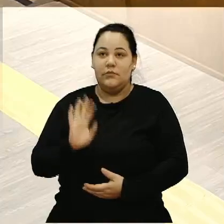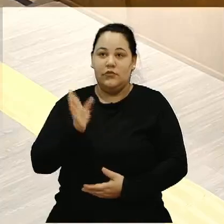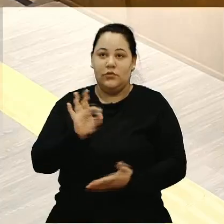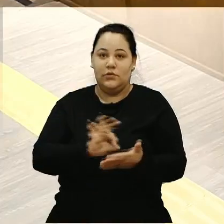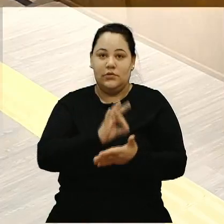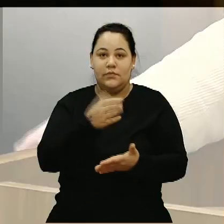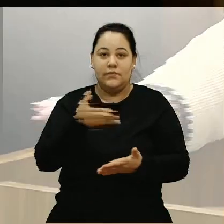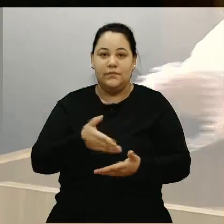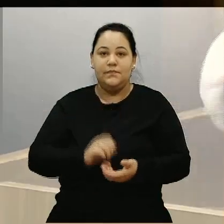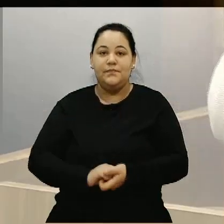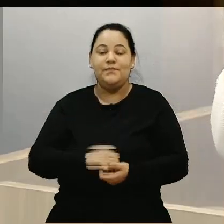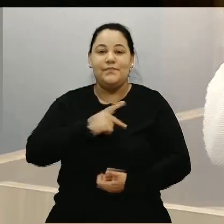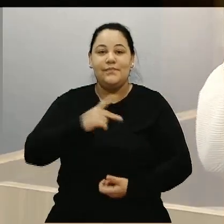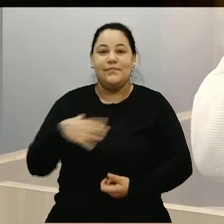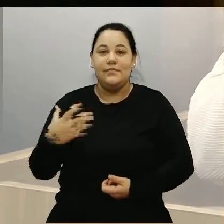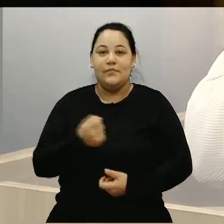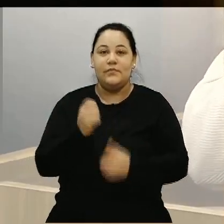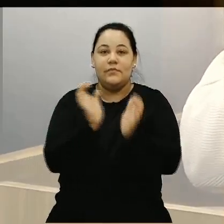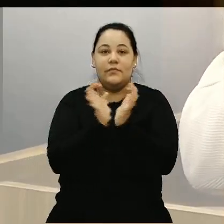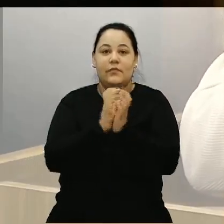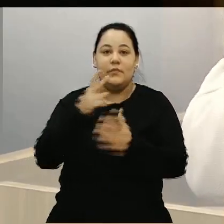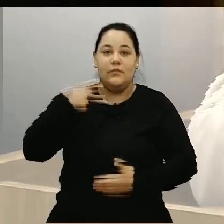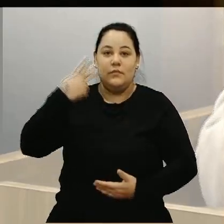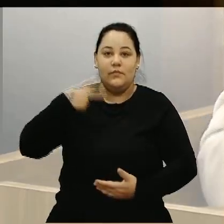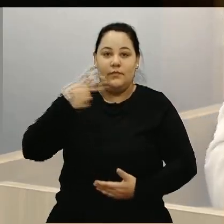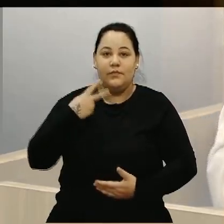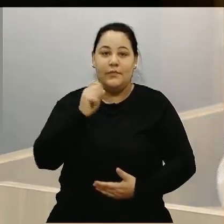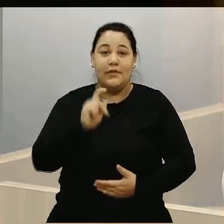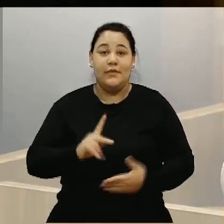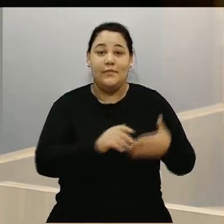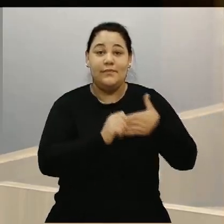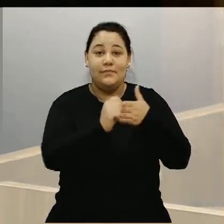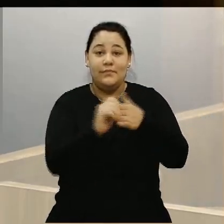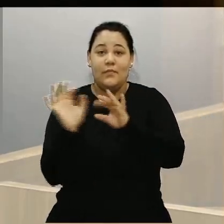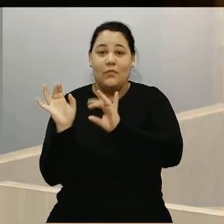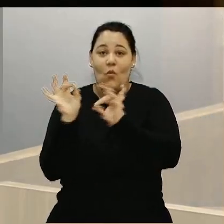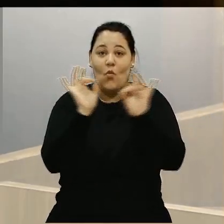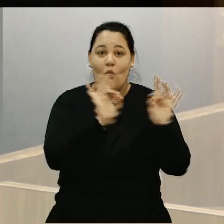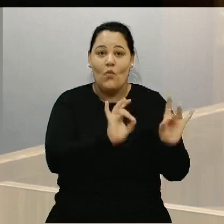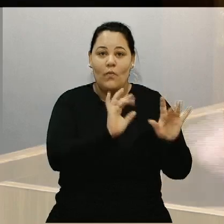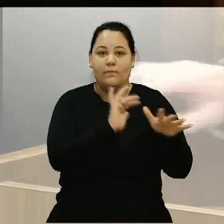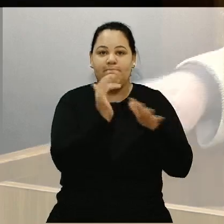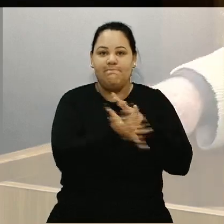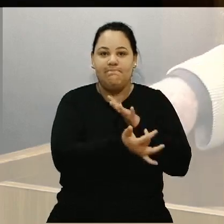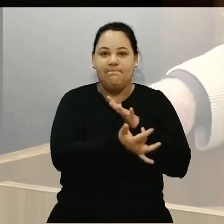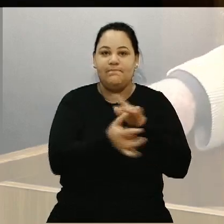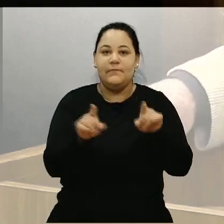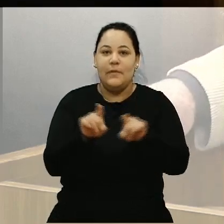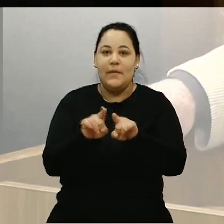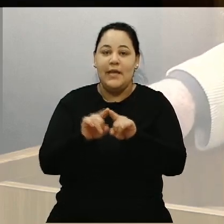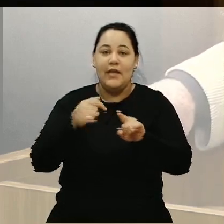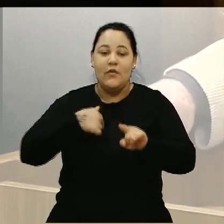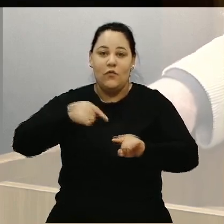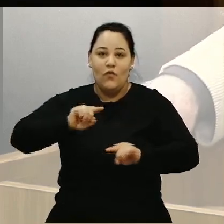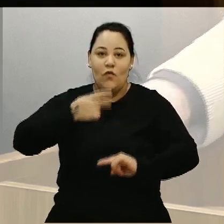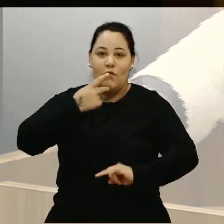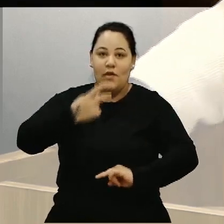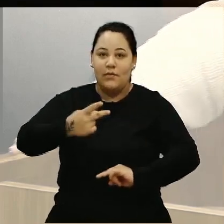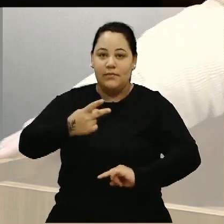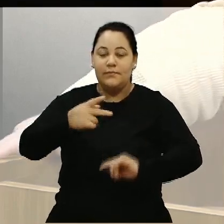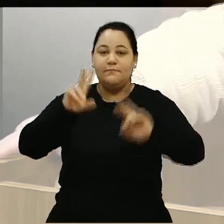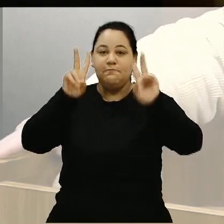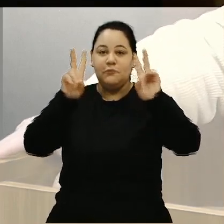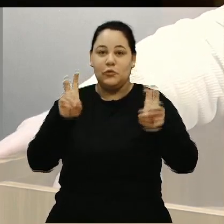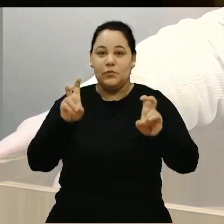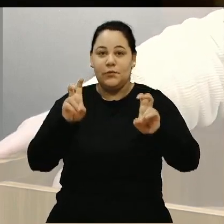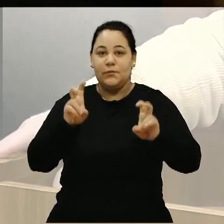Caros colegas vereadores e todos aqueles que nos acompanham pelas redes sociais, eu vou falar